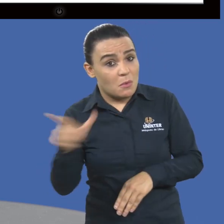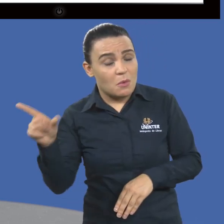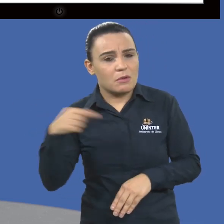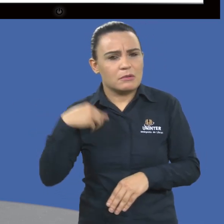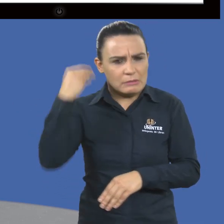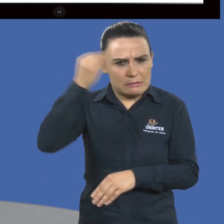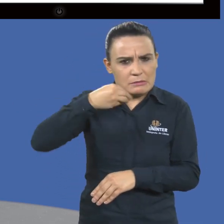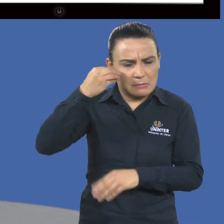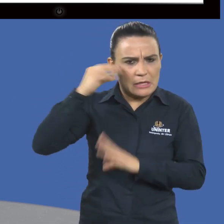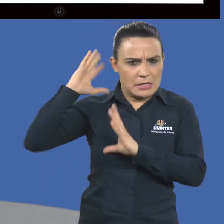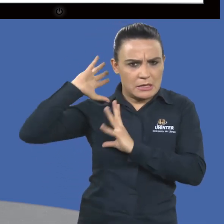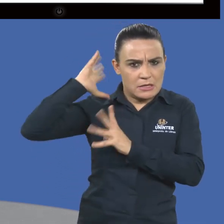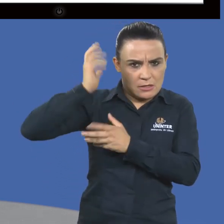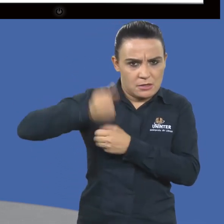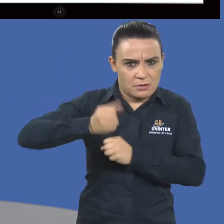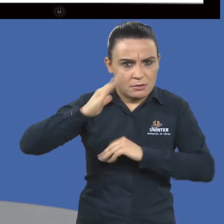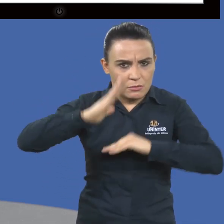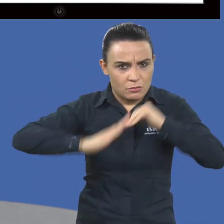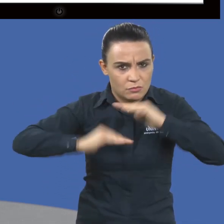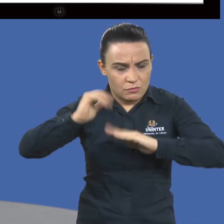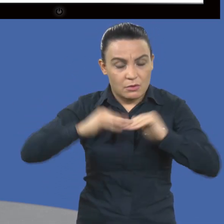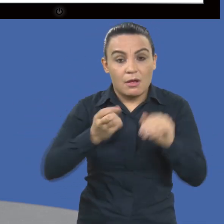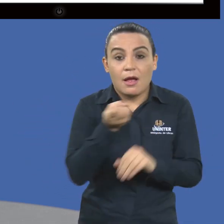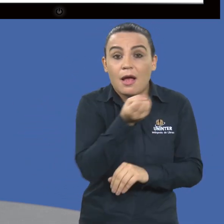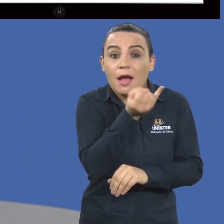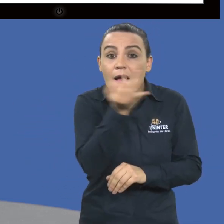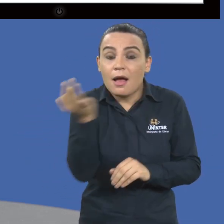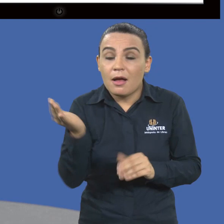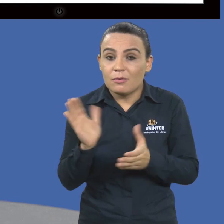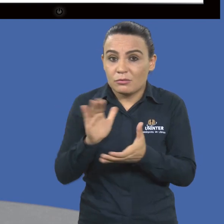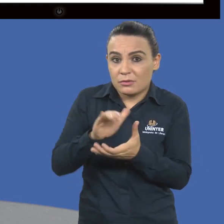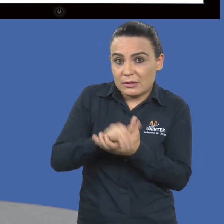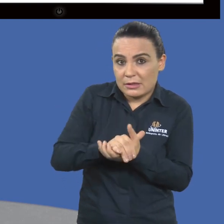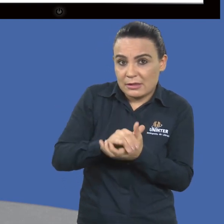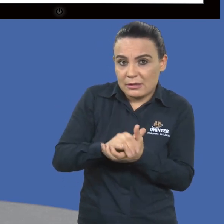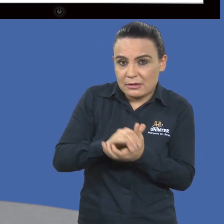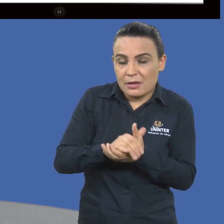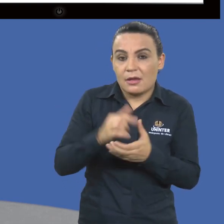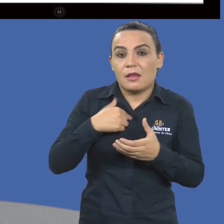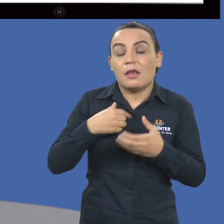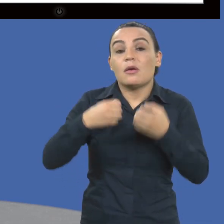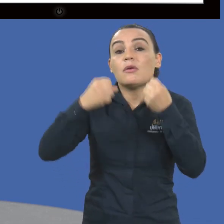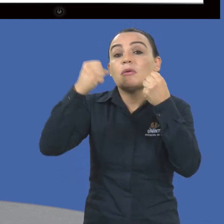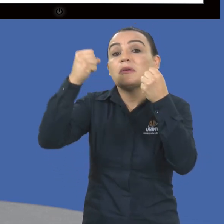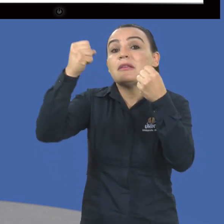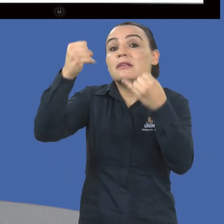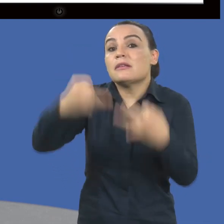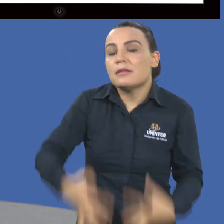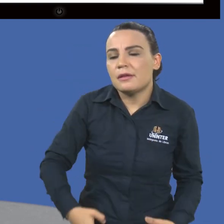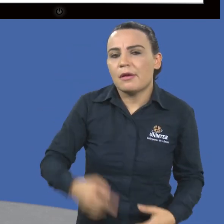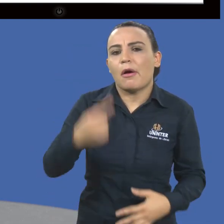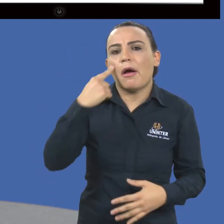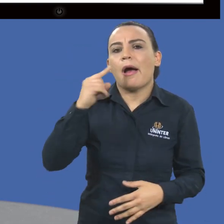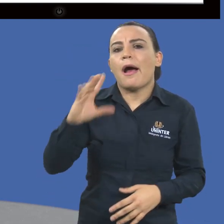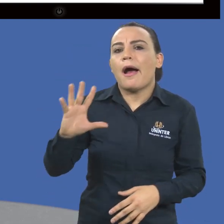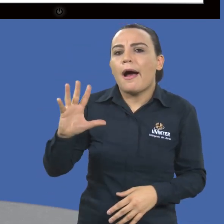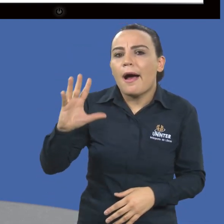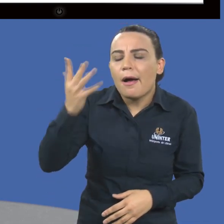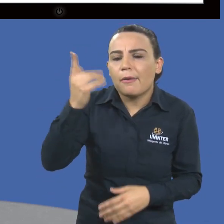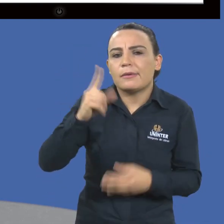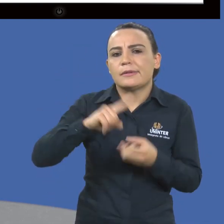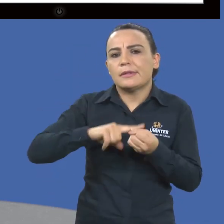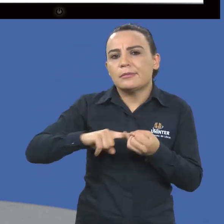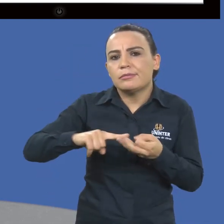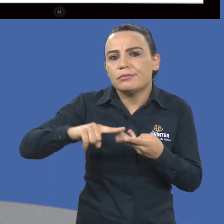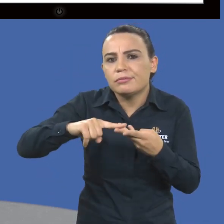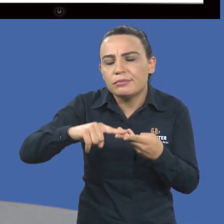mesmo senti isso ao longo da minha vida profissional, que alguns casais, ao você contar o diagnóstico, ao